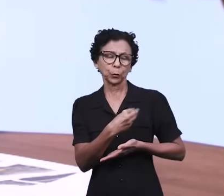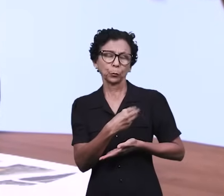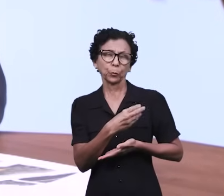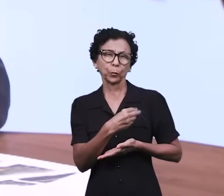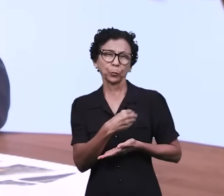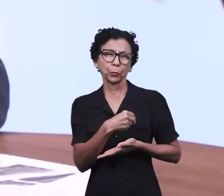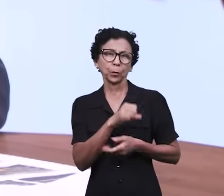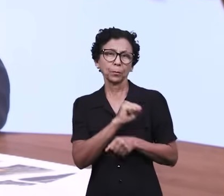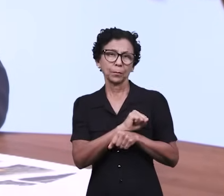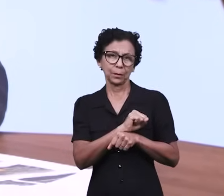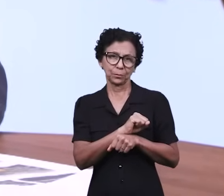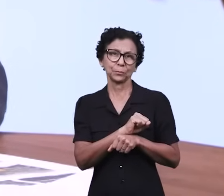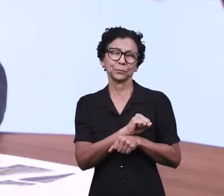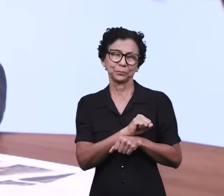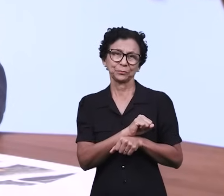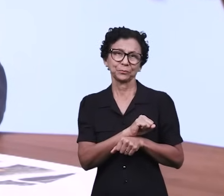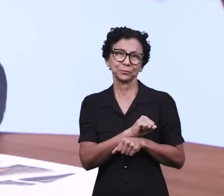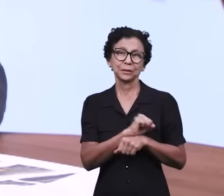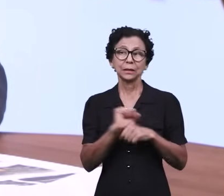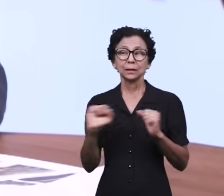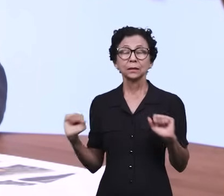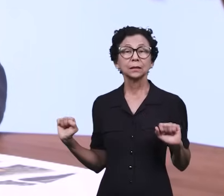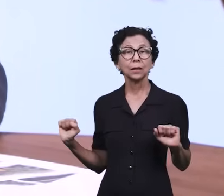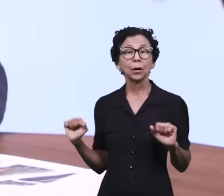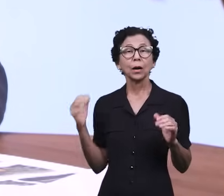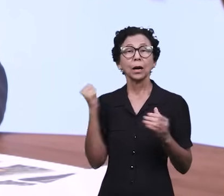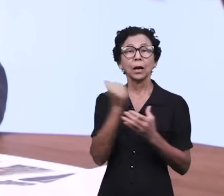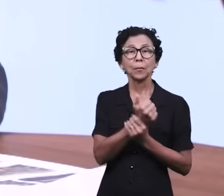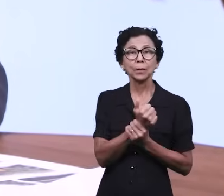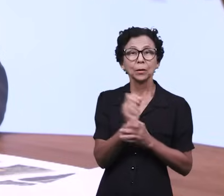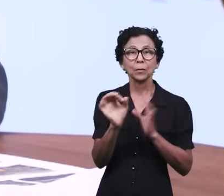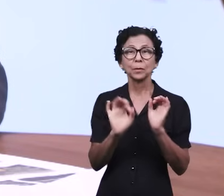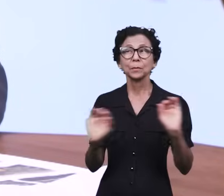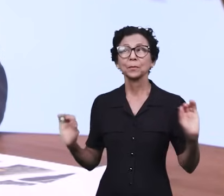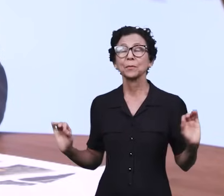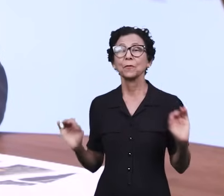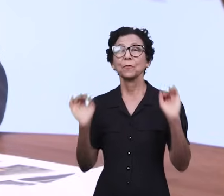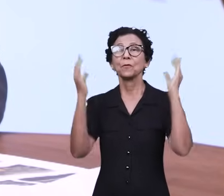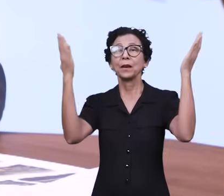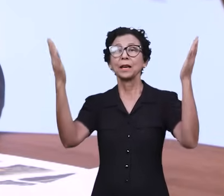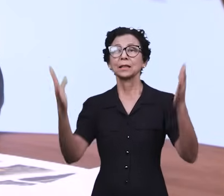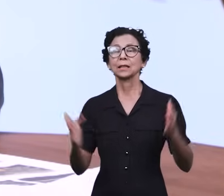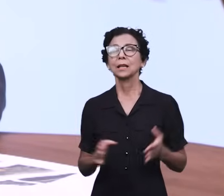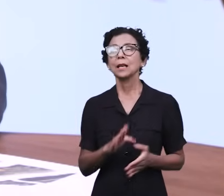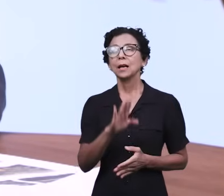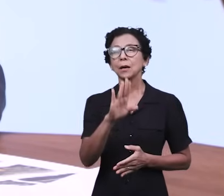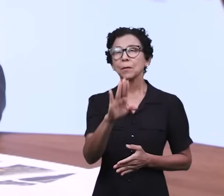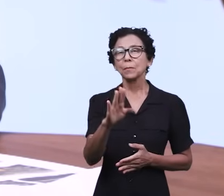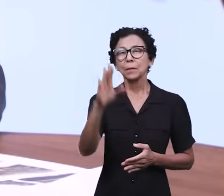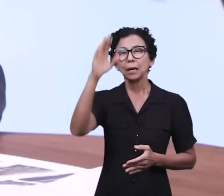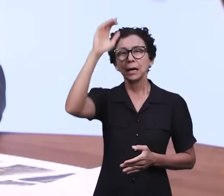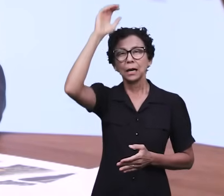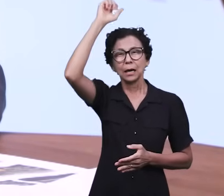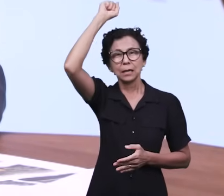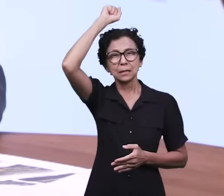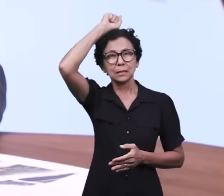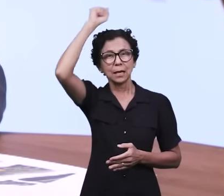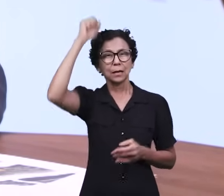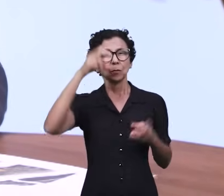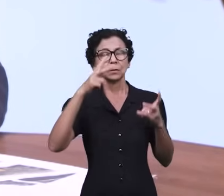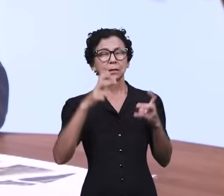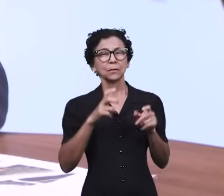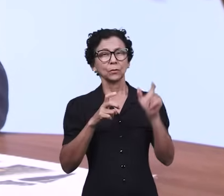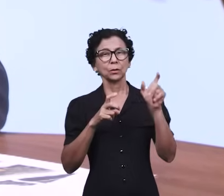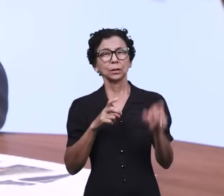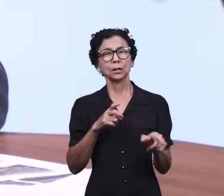festa. E Sara observou que Ismael zombava de